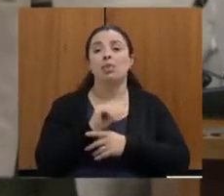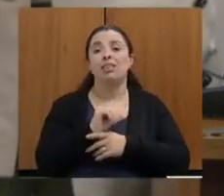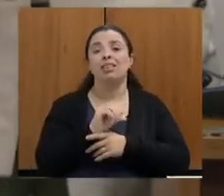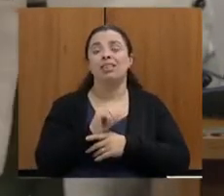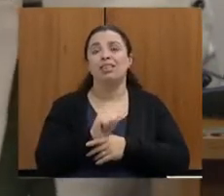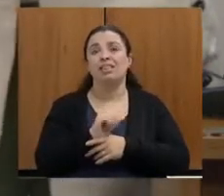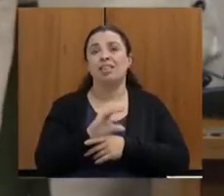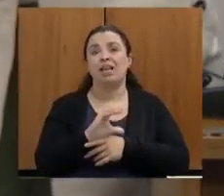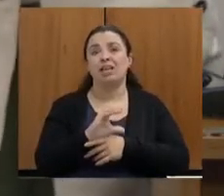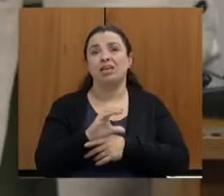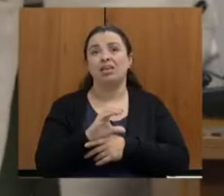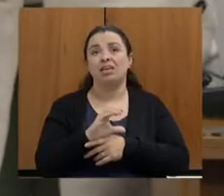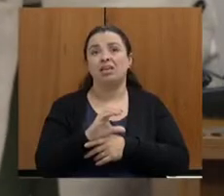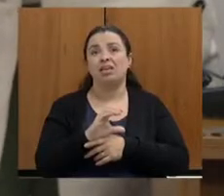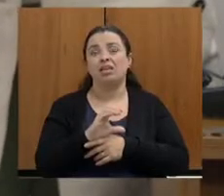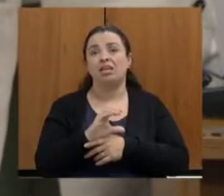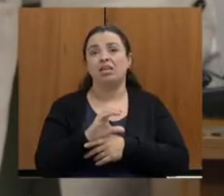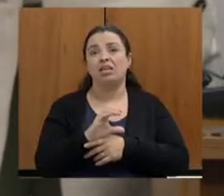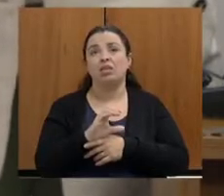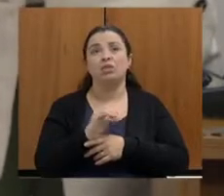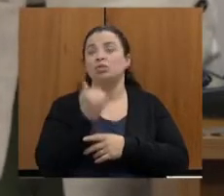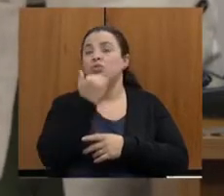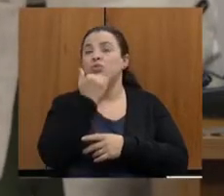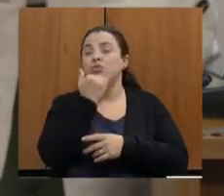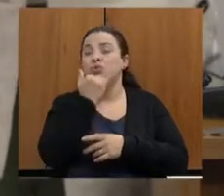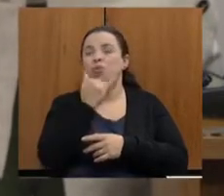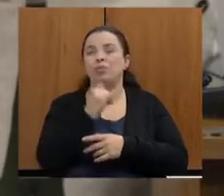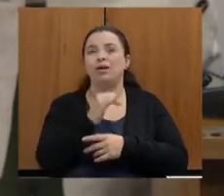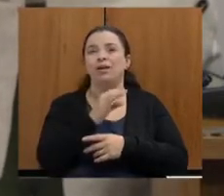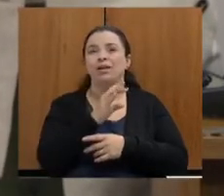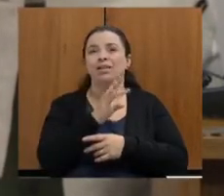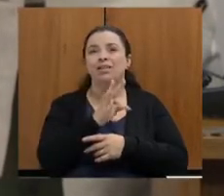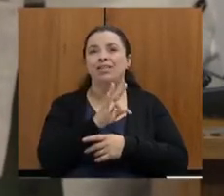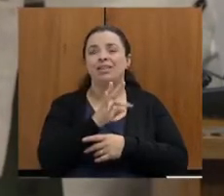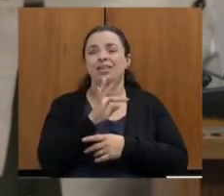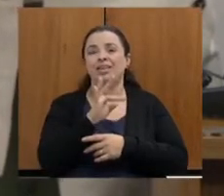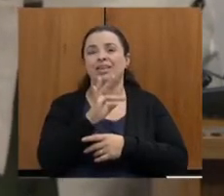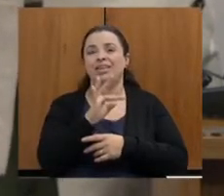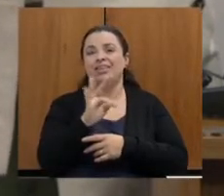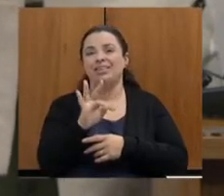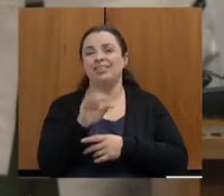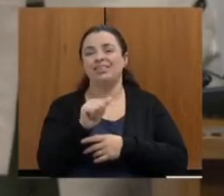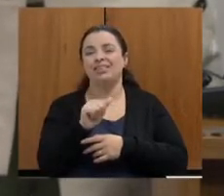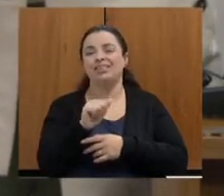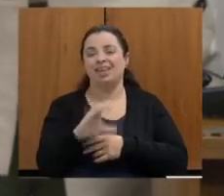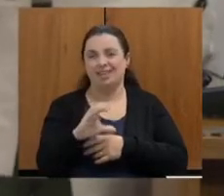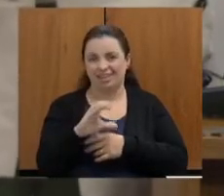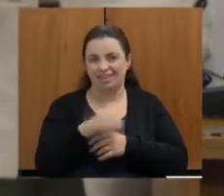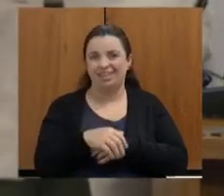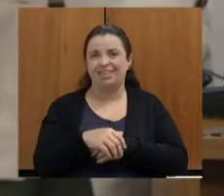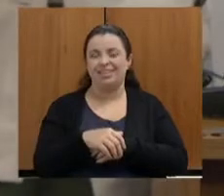é cê tá quê né porque tem um tema mas eu fiquei aqui como é que eu vou ler esse até mais quando foi feito o